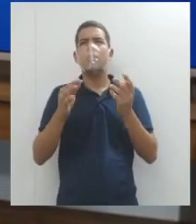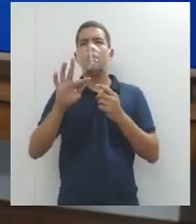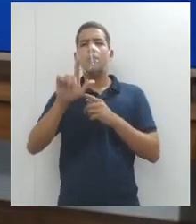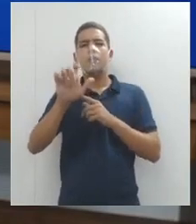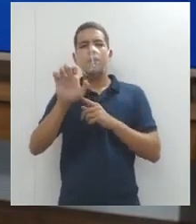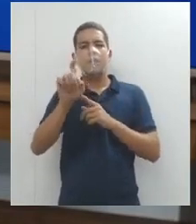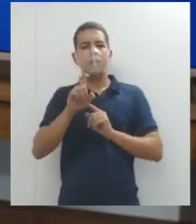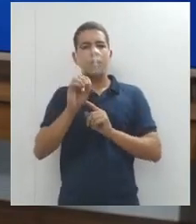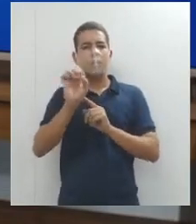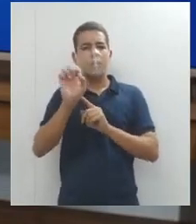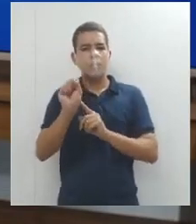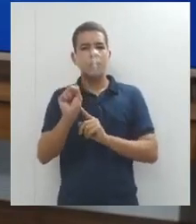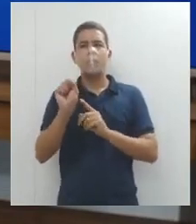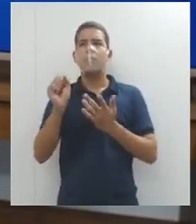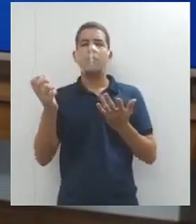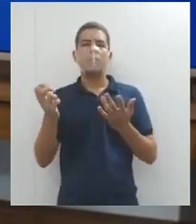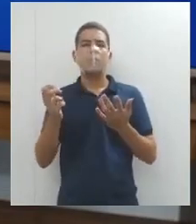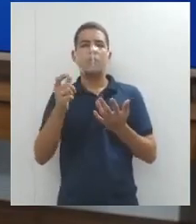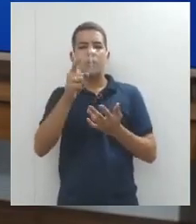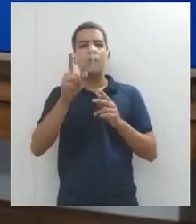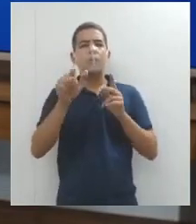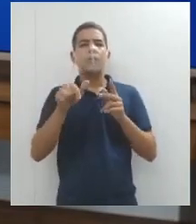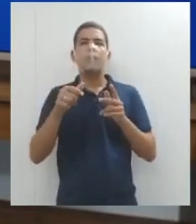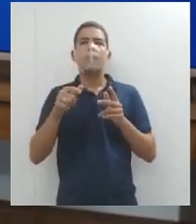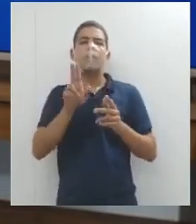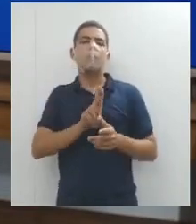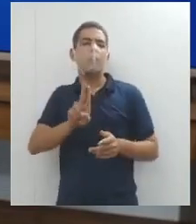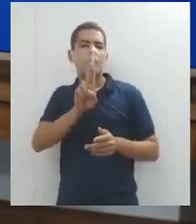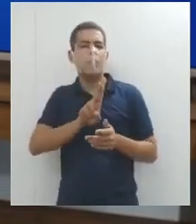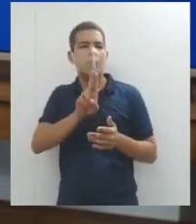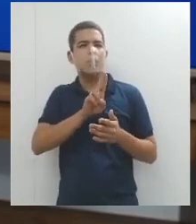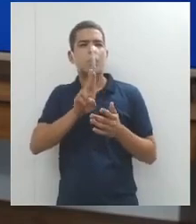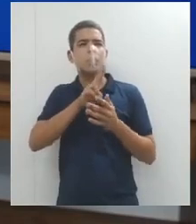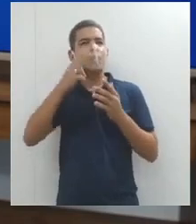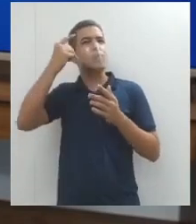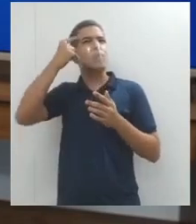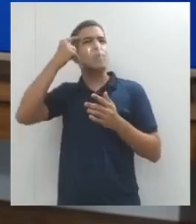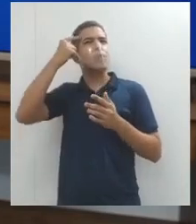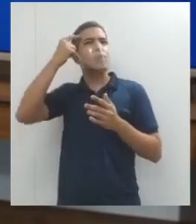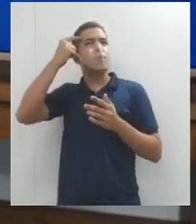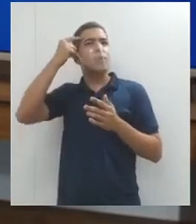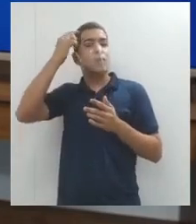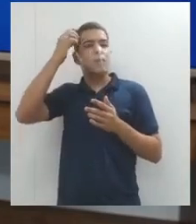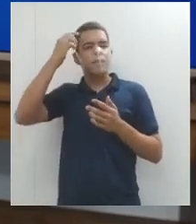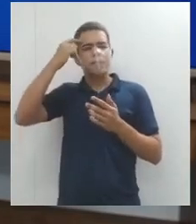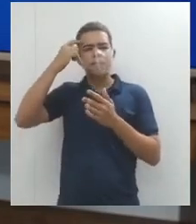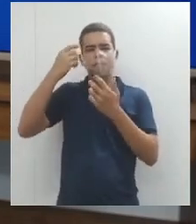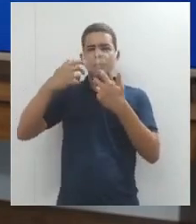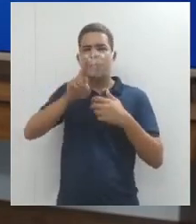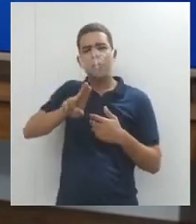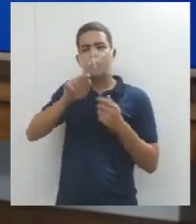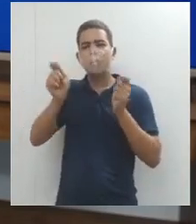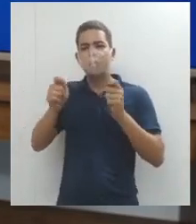flexões. Isso não faz de você um usuário consciente da língua. E é por isso que